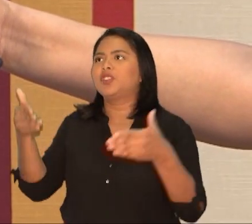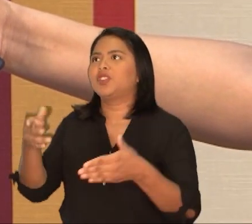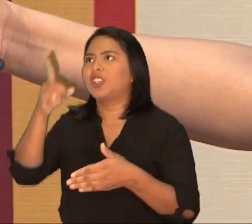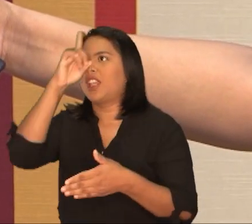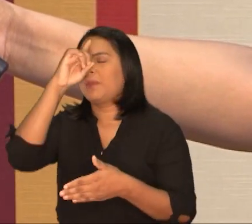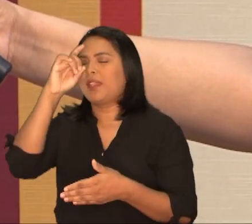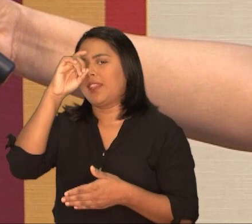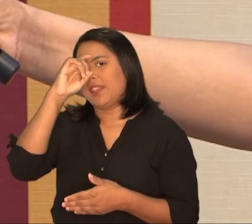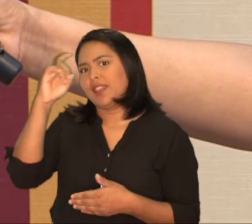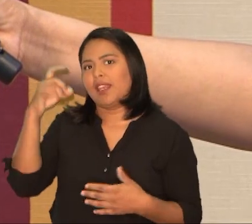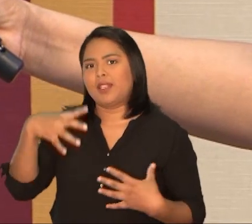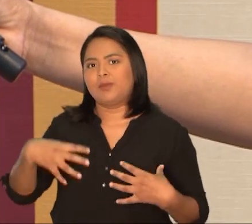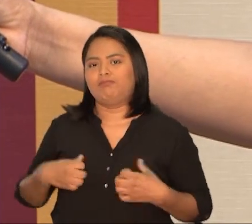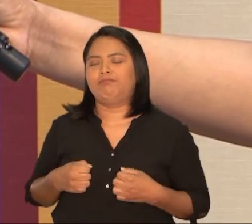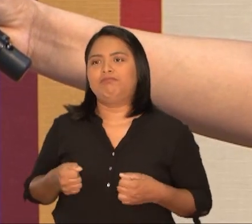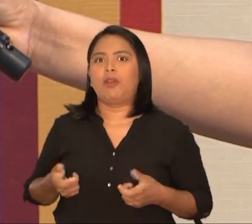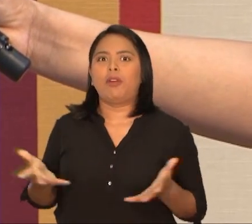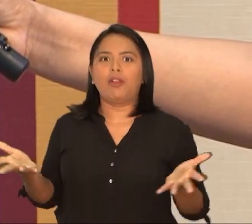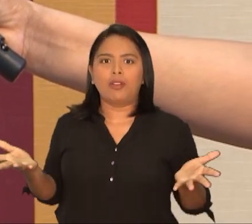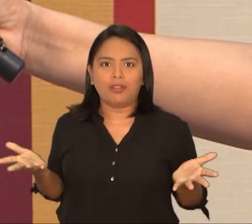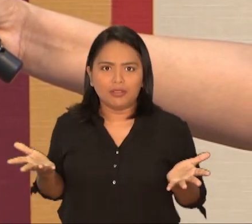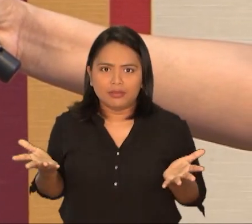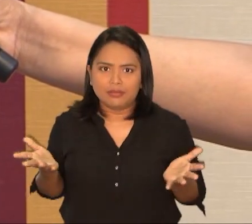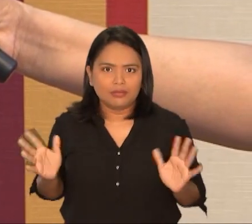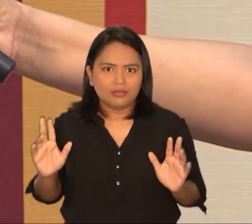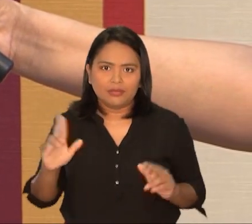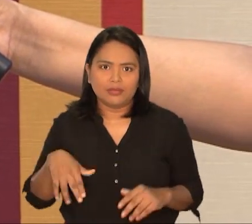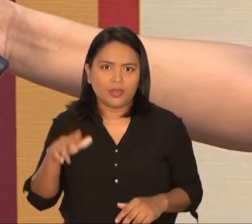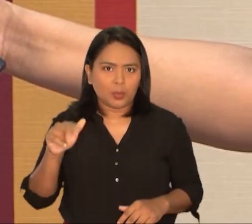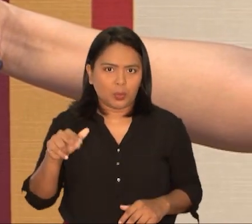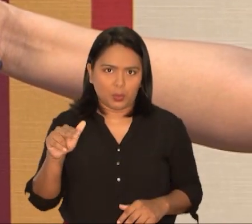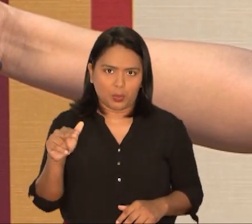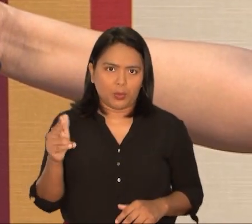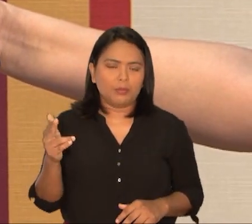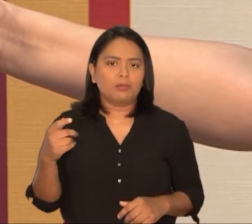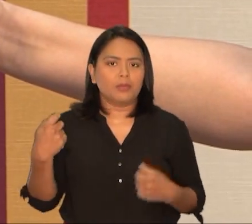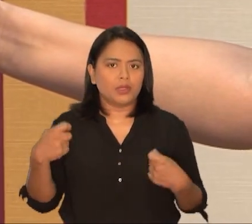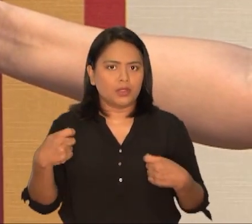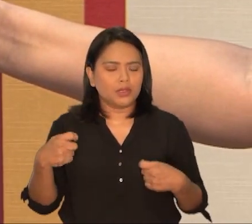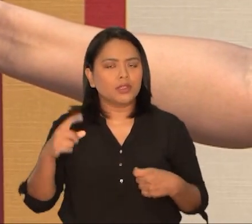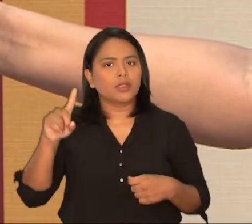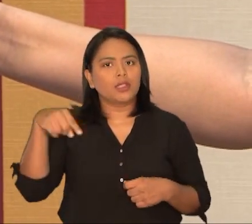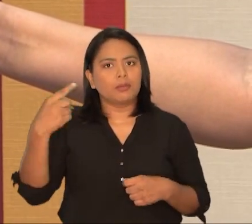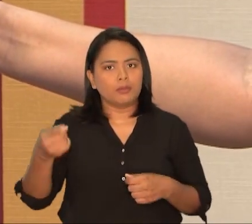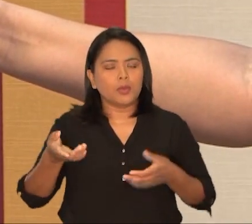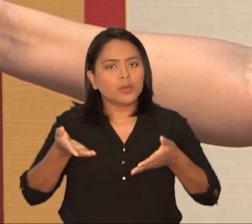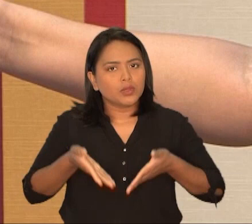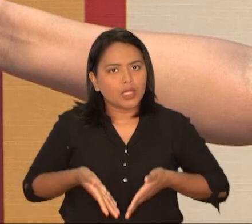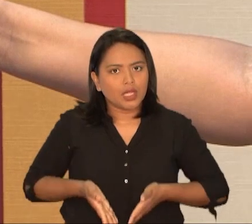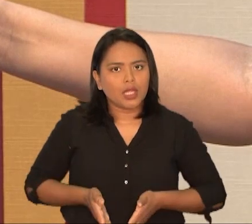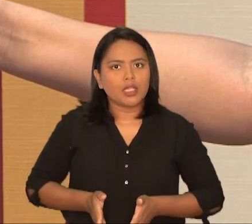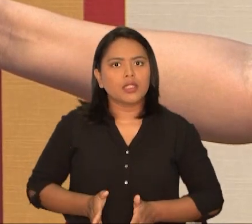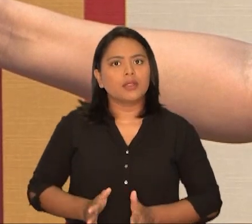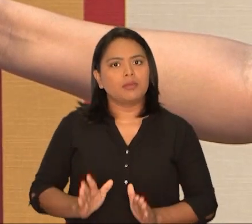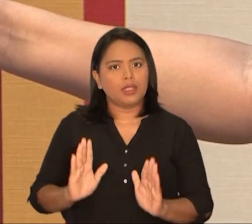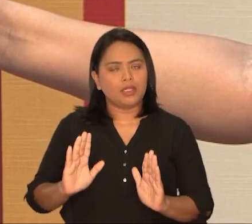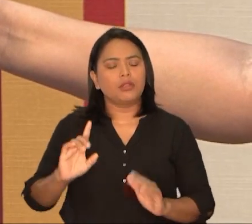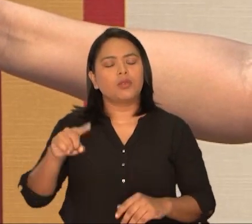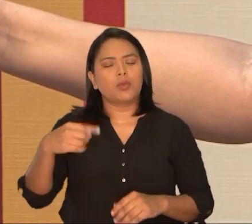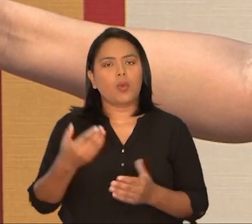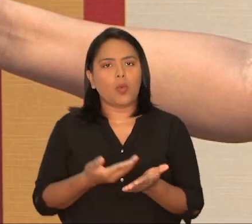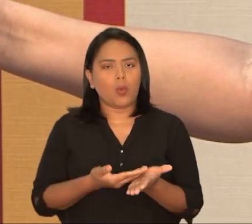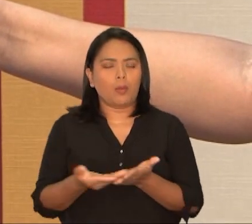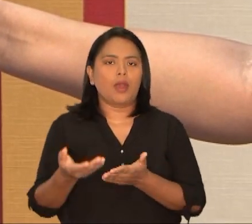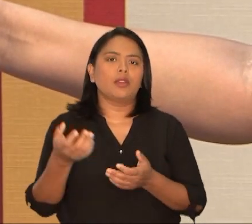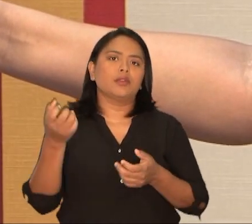jorrando de leite, tá bom? Esse processo acontece com a saída da placenta, e aí sim, nosso corpo entende que está na hora de produzir e começa essa produção